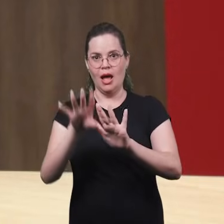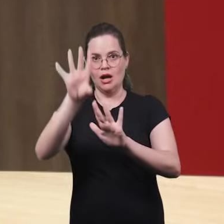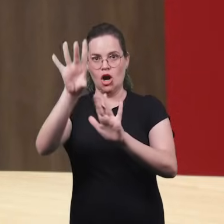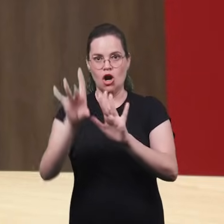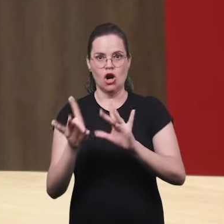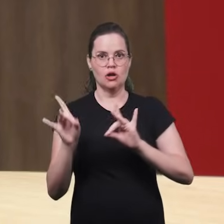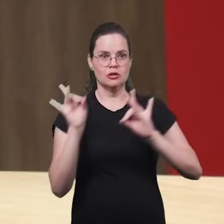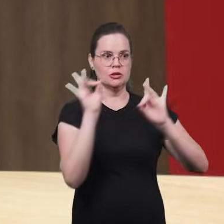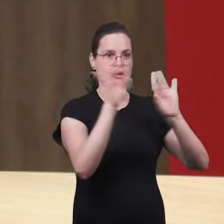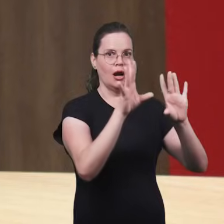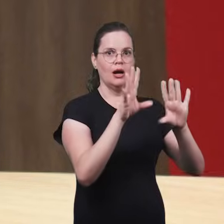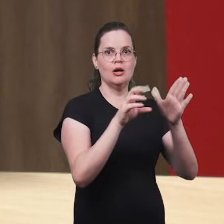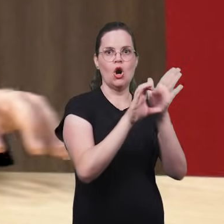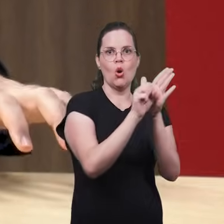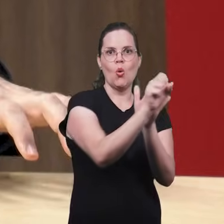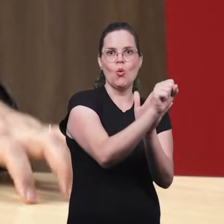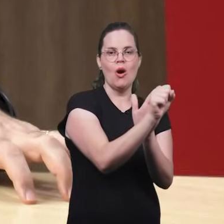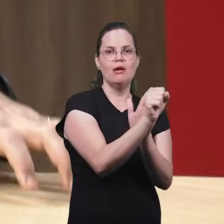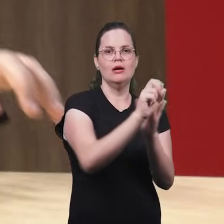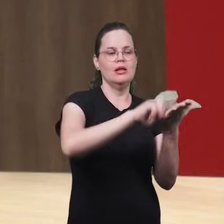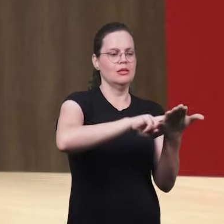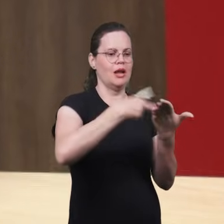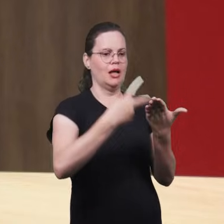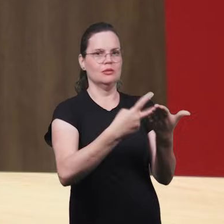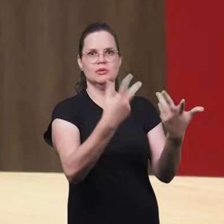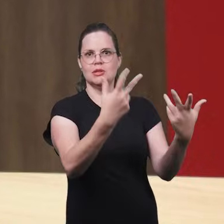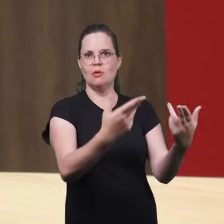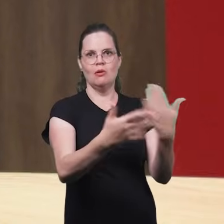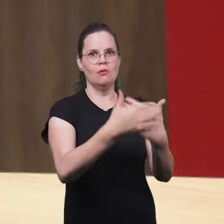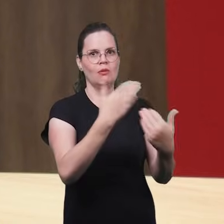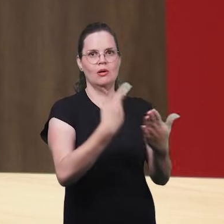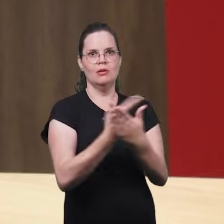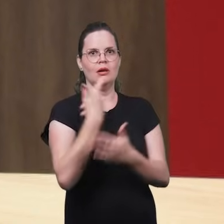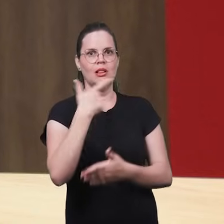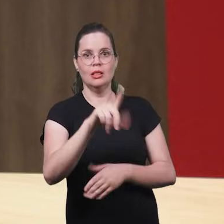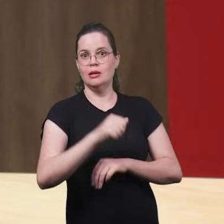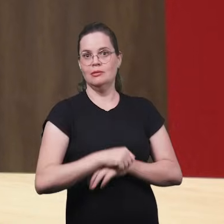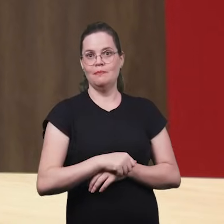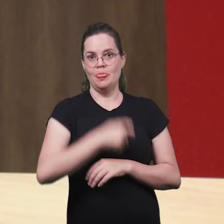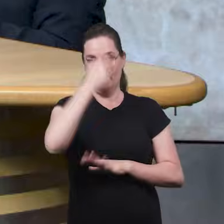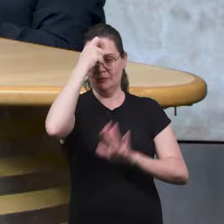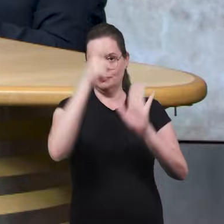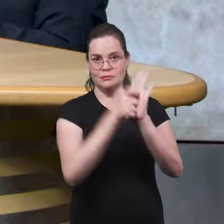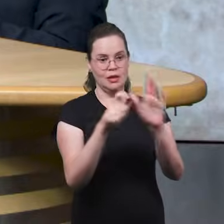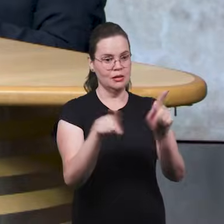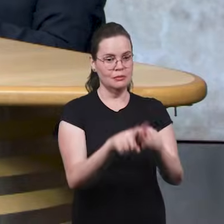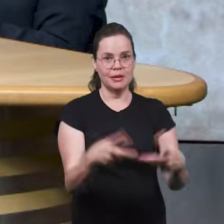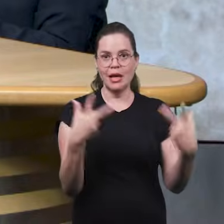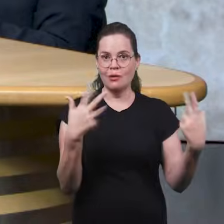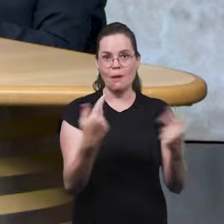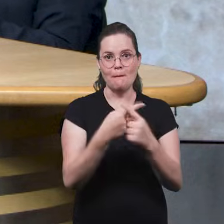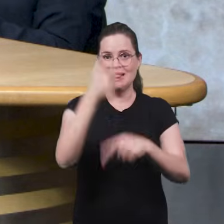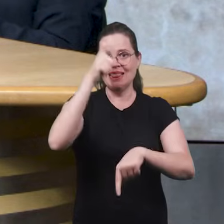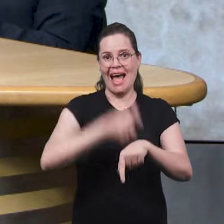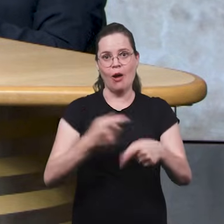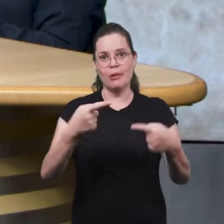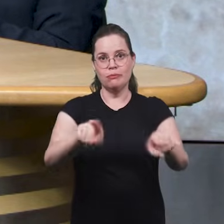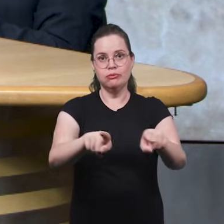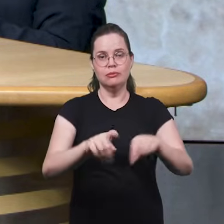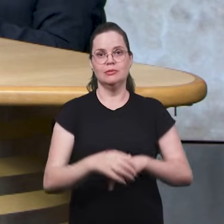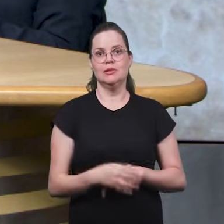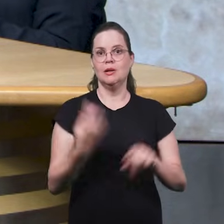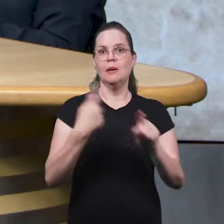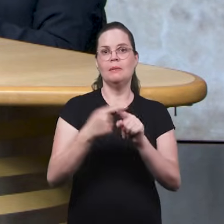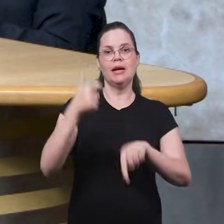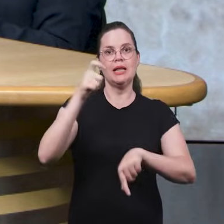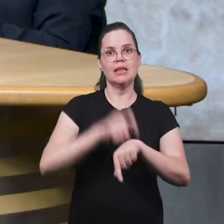você quer. A inteligência artificial vai fazer a mesma coisa. Tudo imediato. Imediato. E do mesmo jeito que ela já